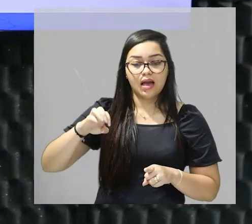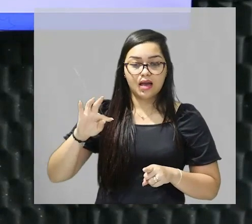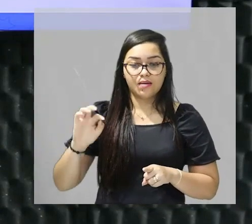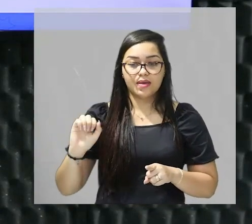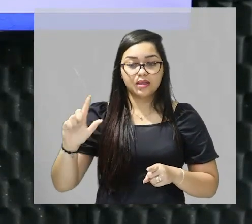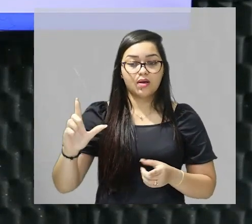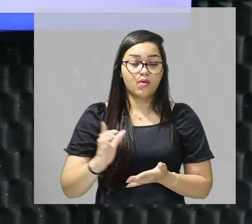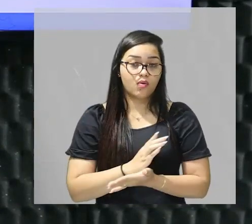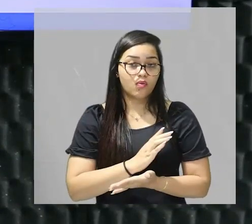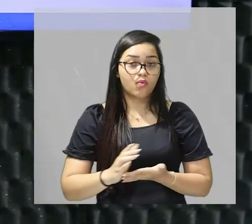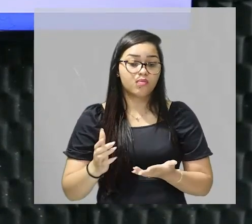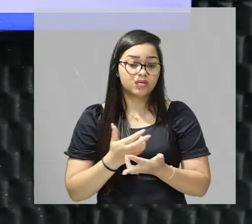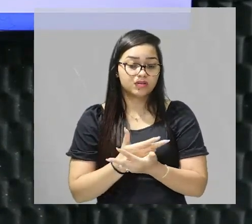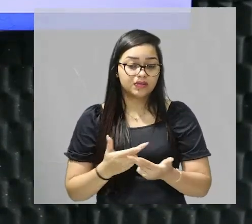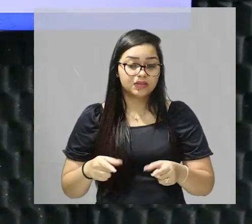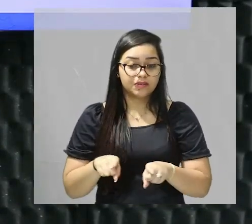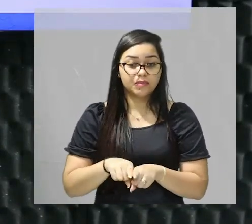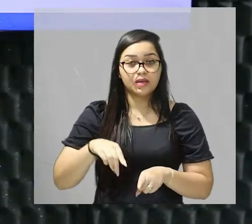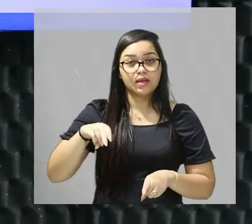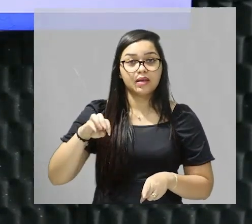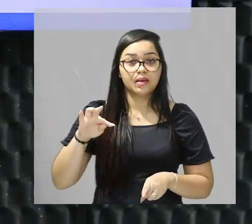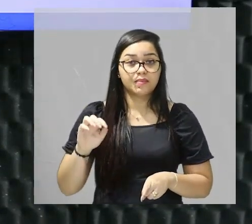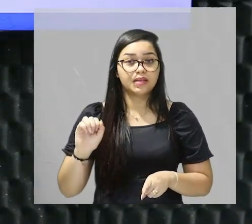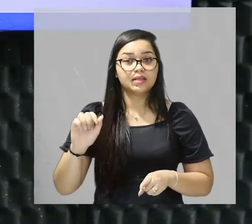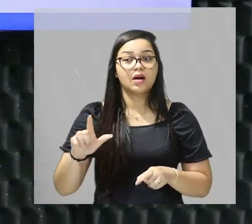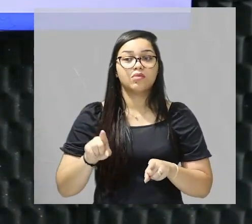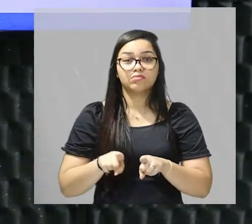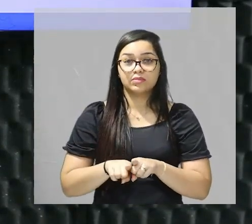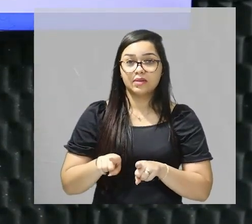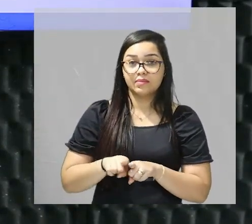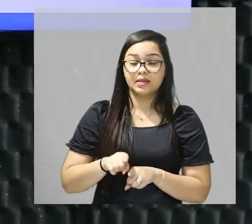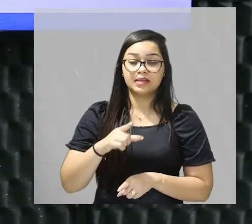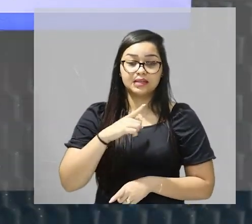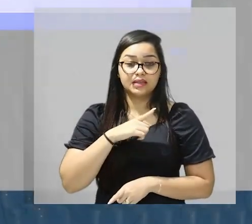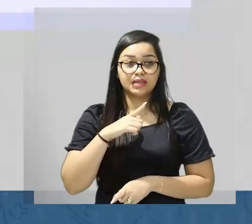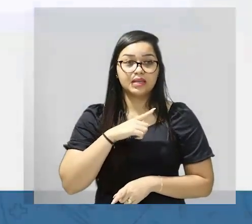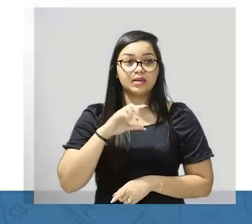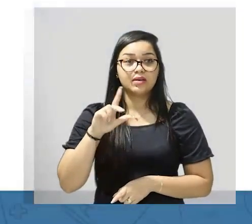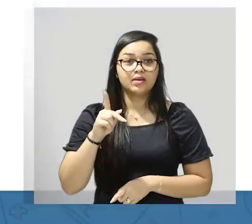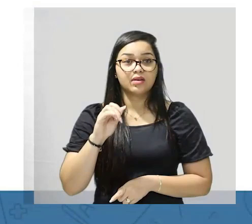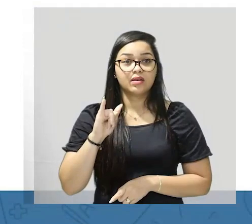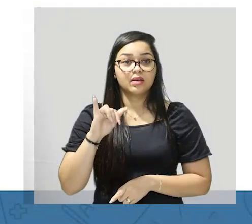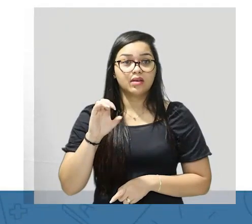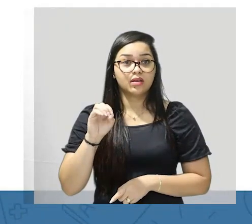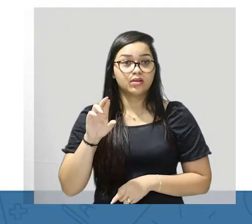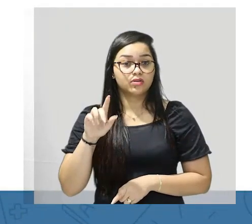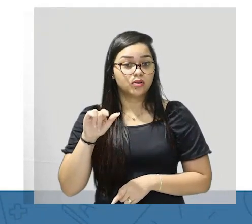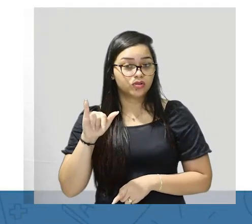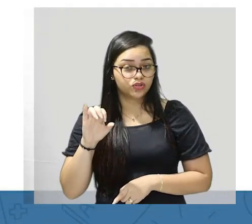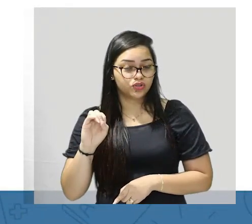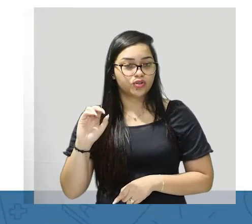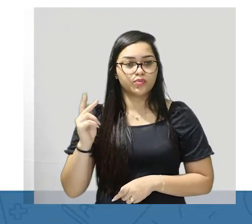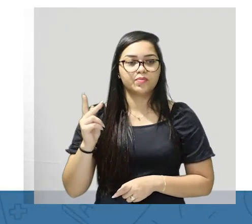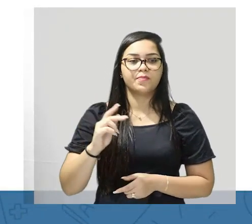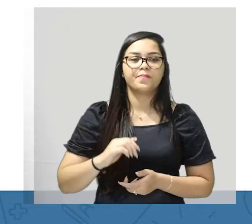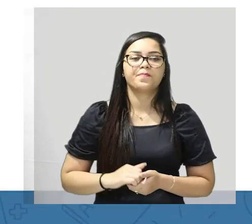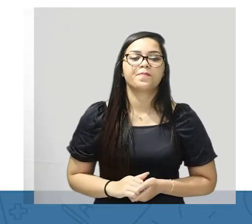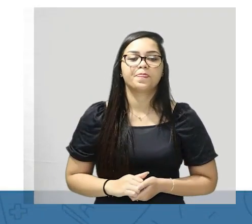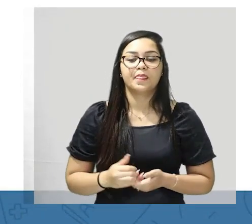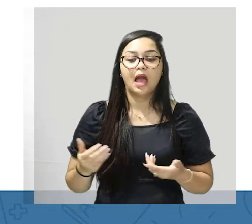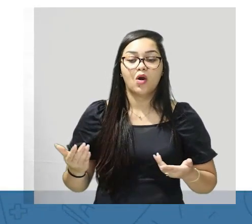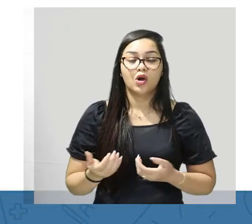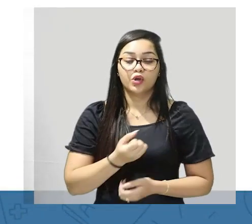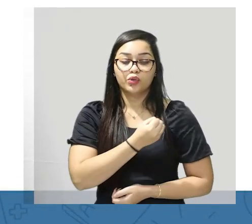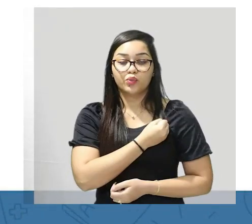algumas vezes, metal e também com o elemento hidrogênio. Show de bola? Questão número